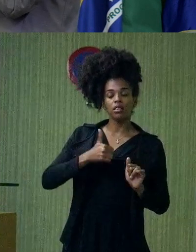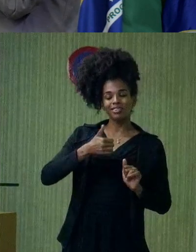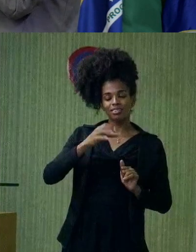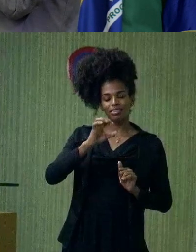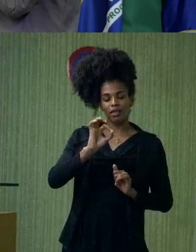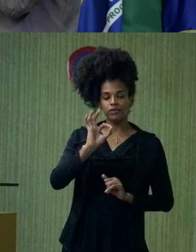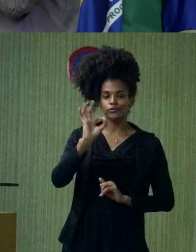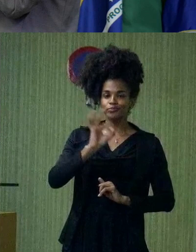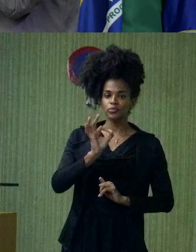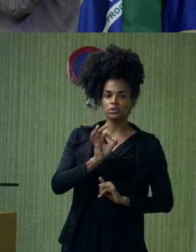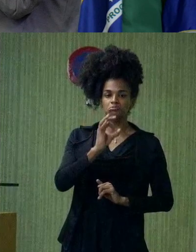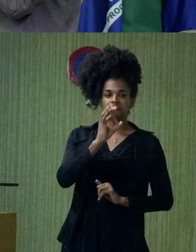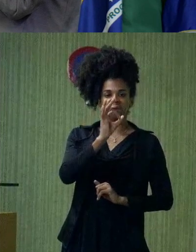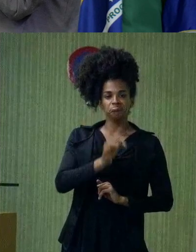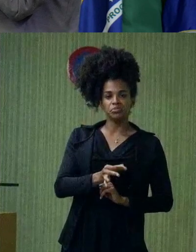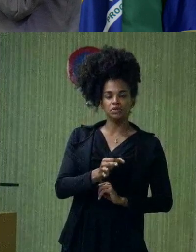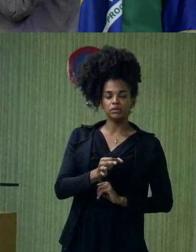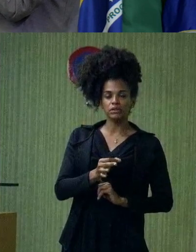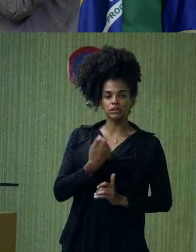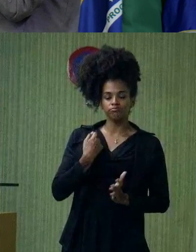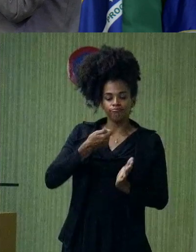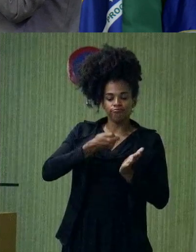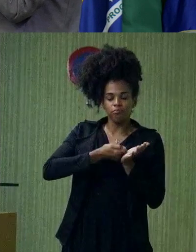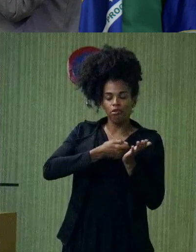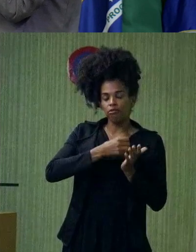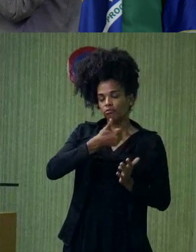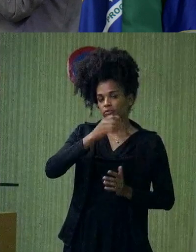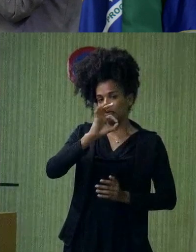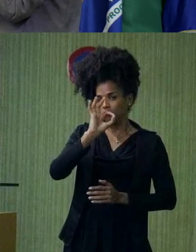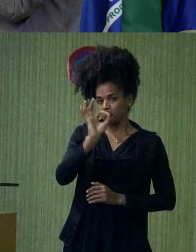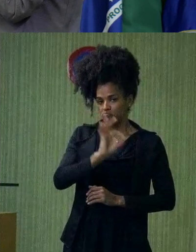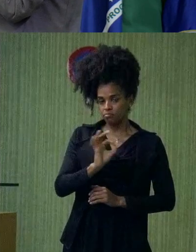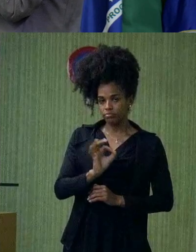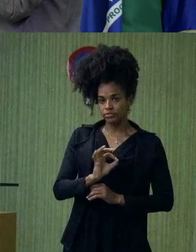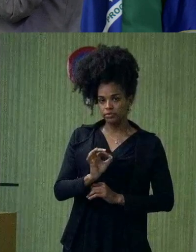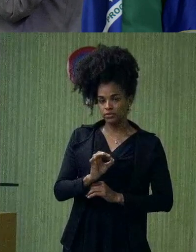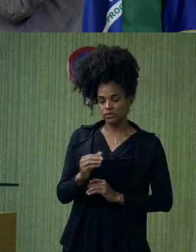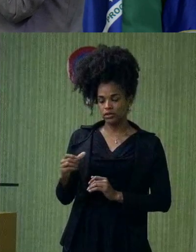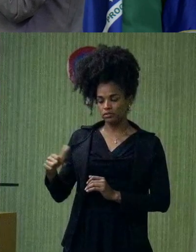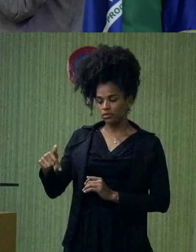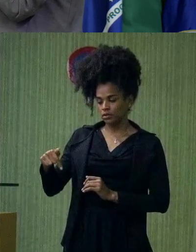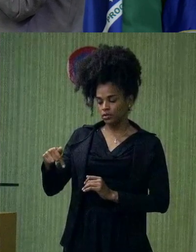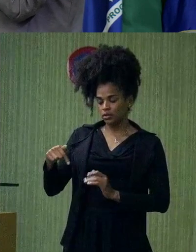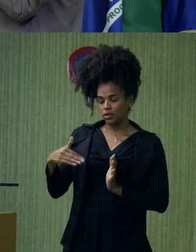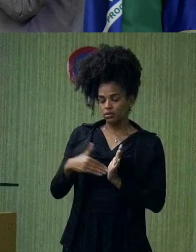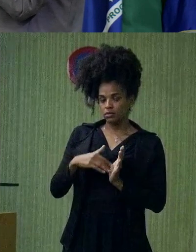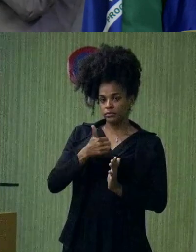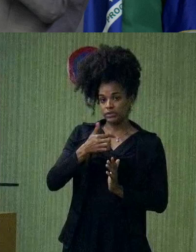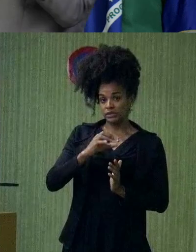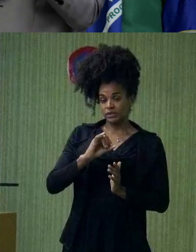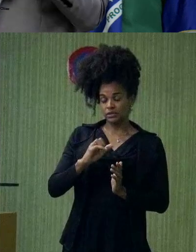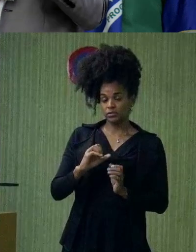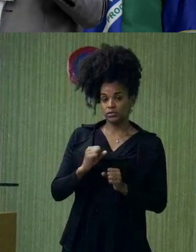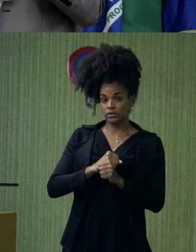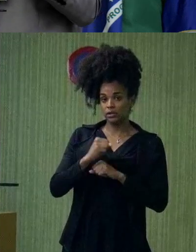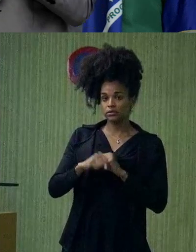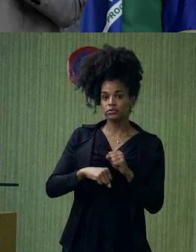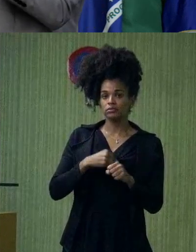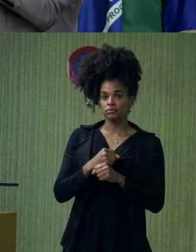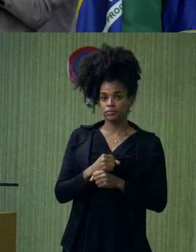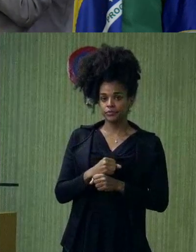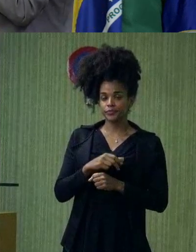10% claro garantir esses 10% do PIB do séo ao 10º ano de vigência do novo